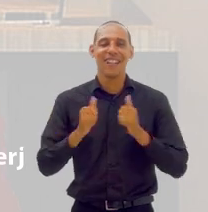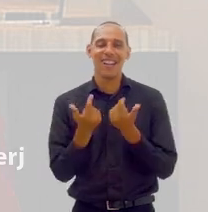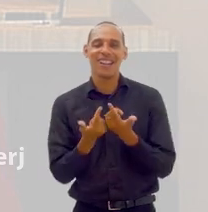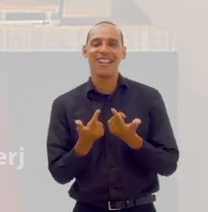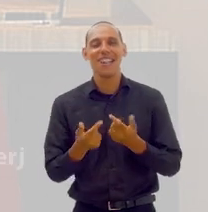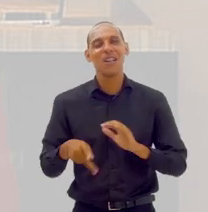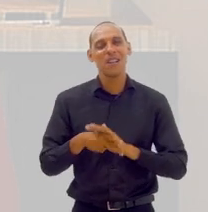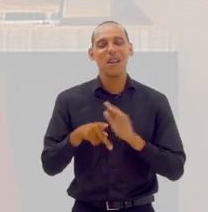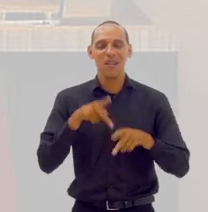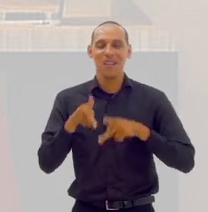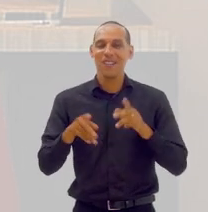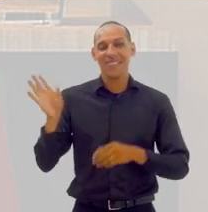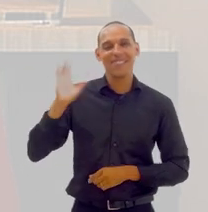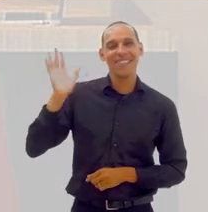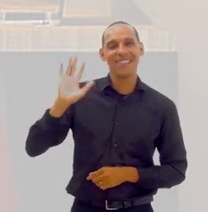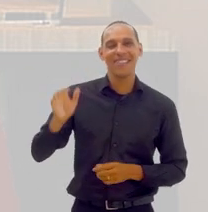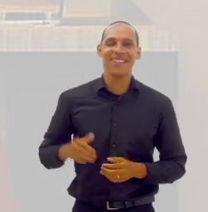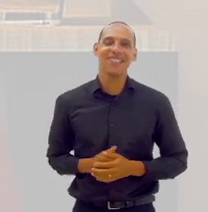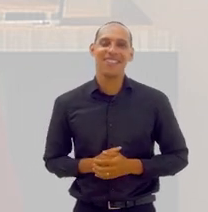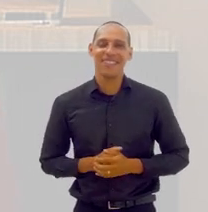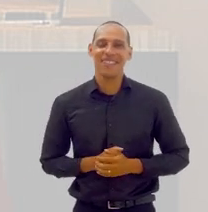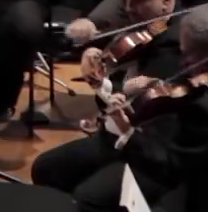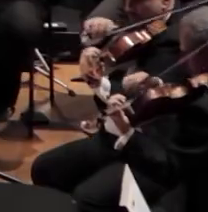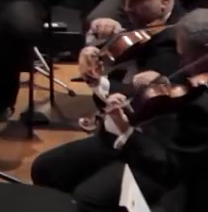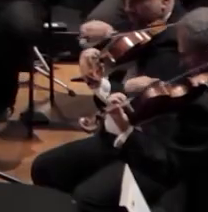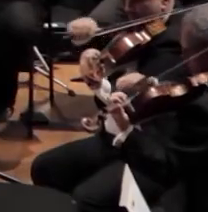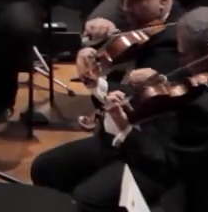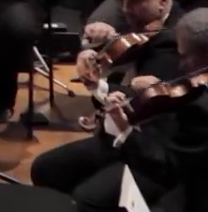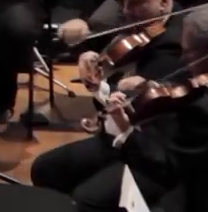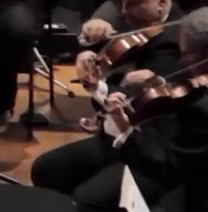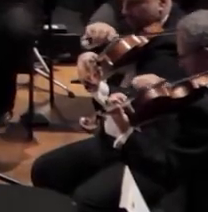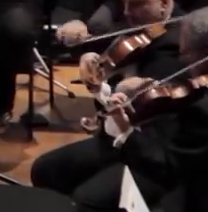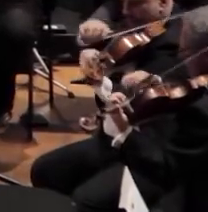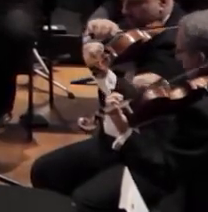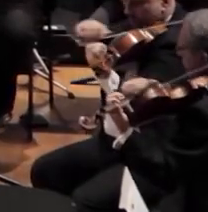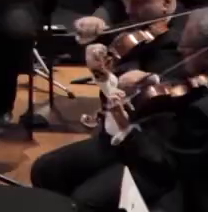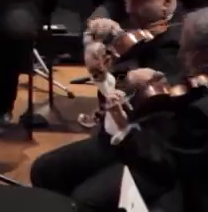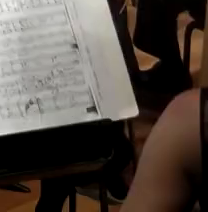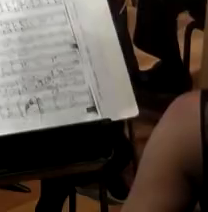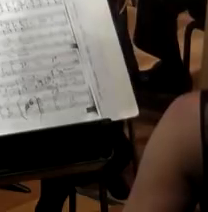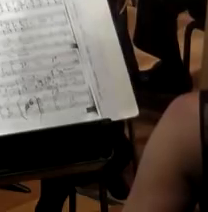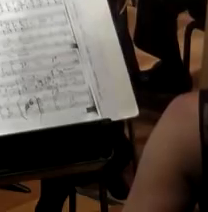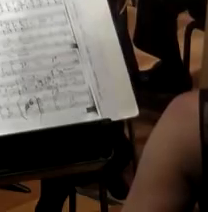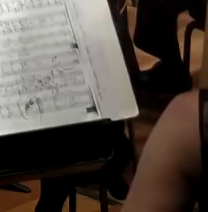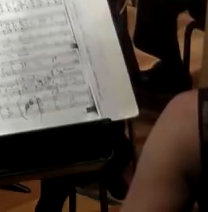TV Alerj, o canal do povo. Até a próxima.